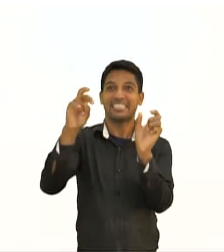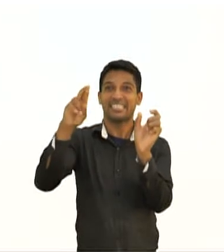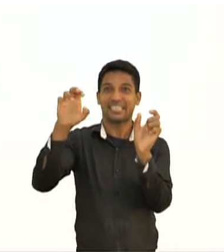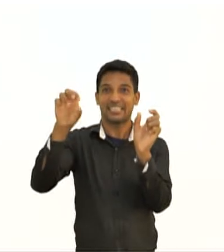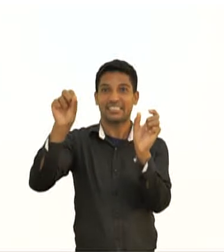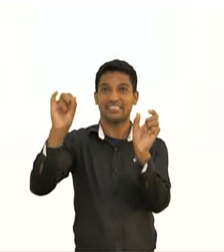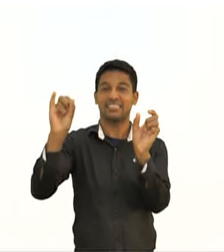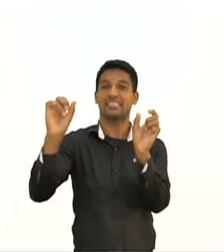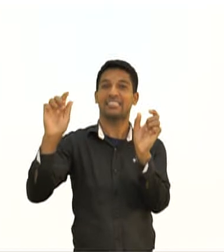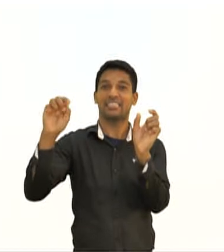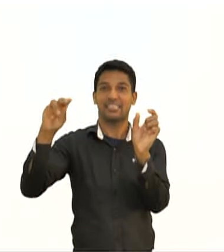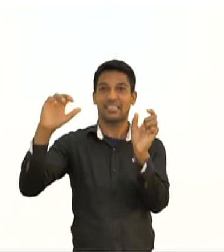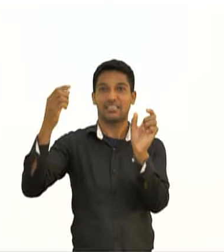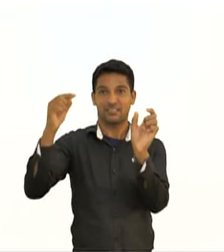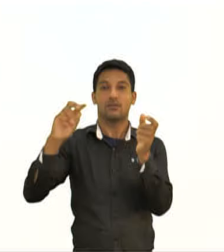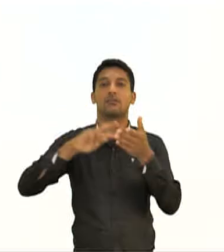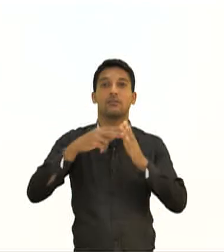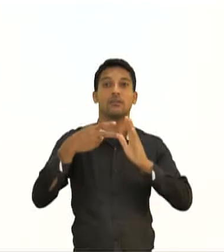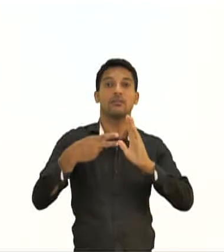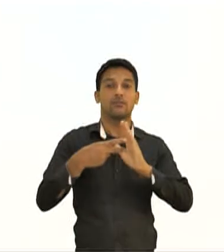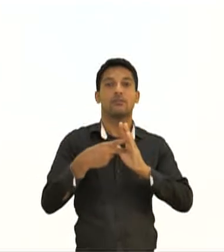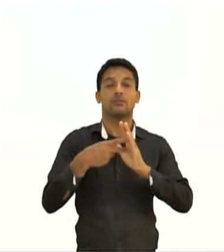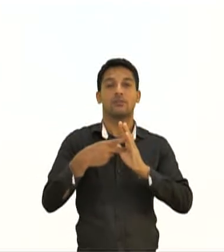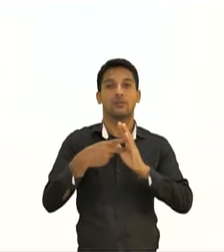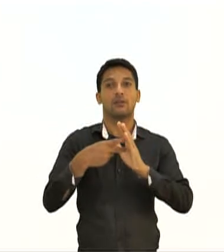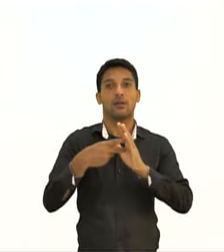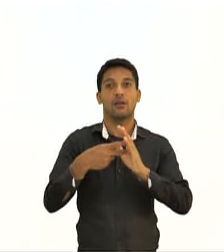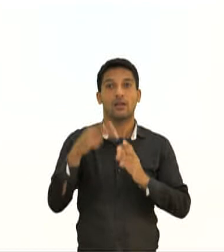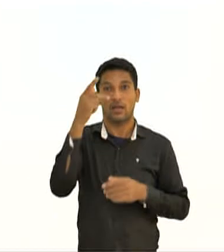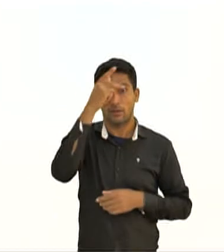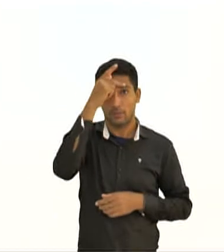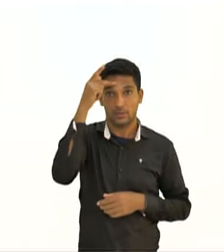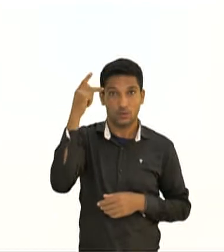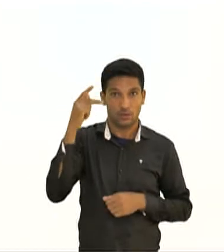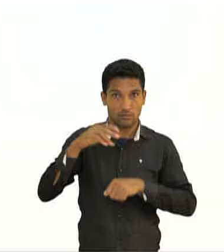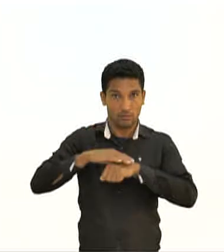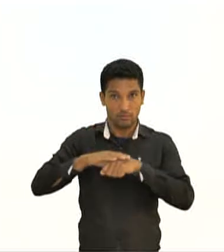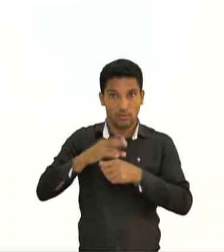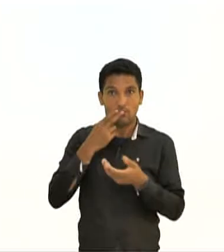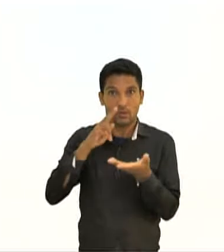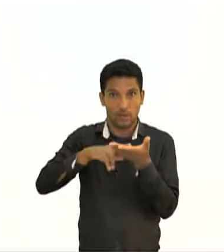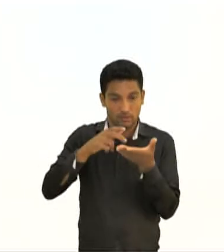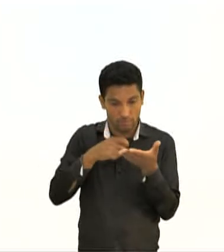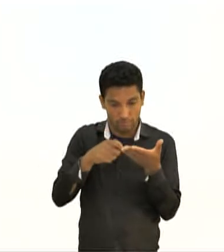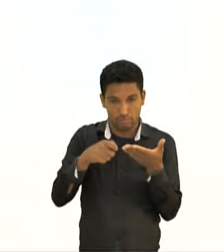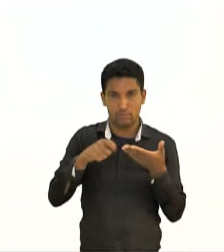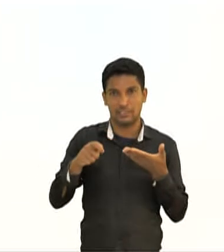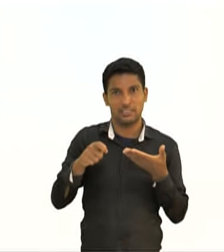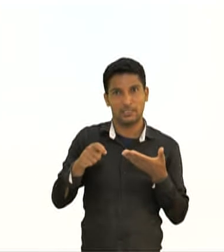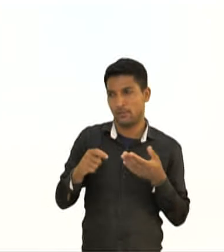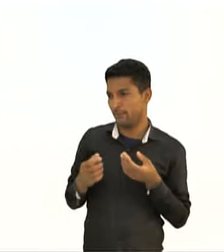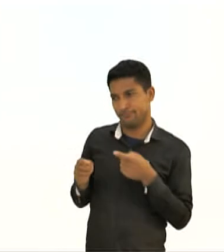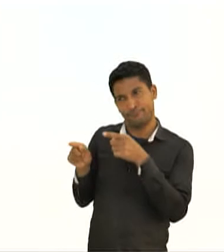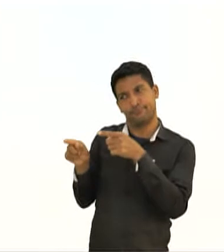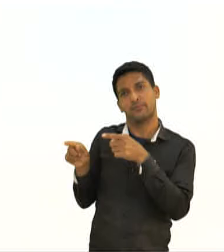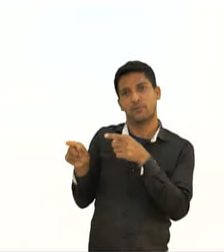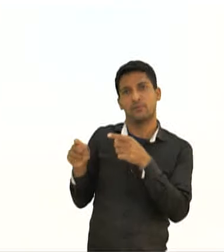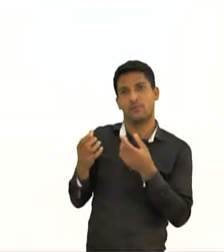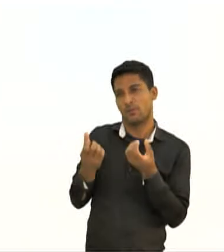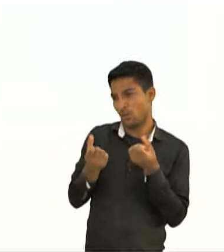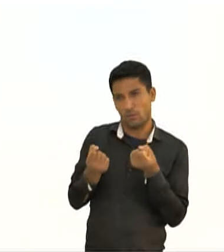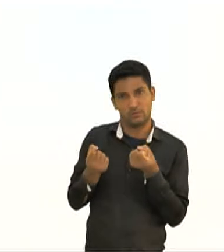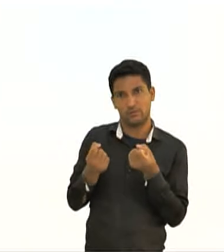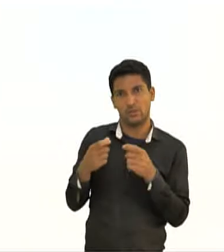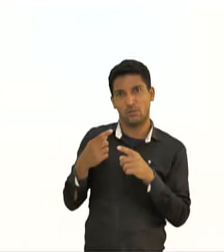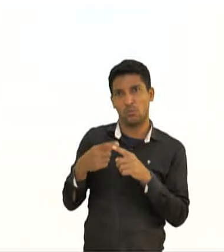irresignação se refere, né, ao fato de que a pessoa não se submete nem se conforma com o que lhe é imposto como